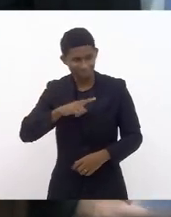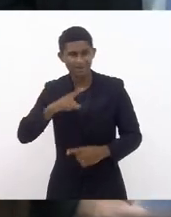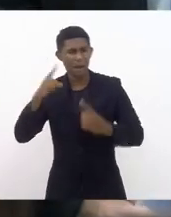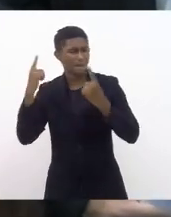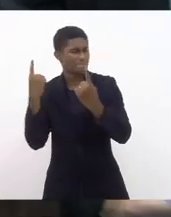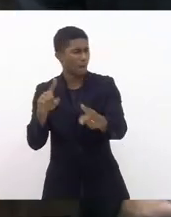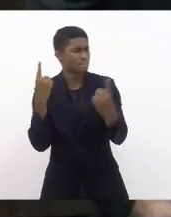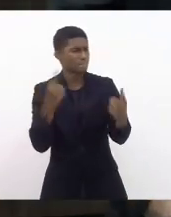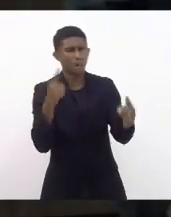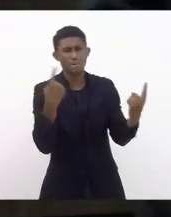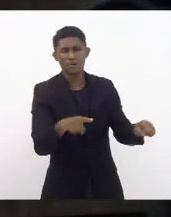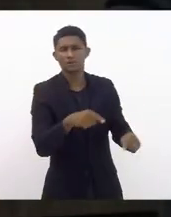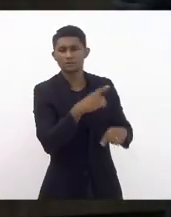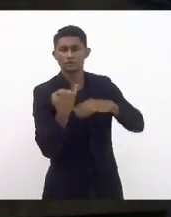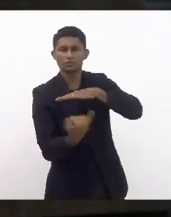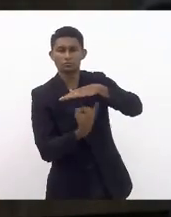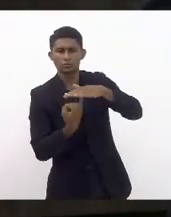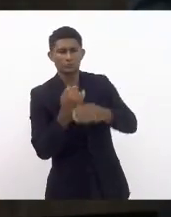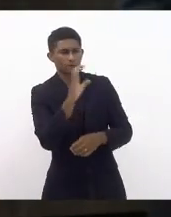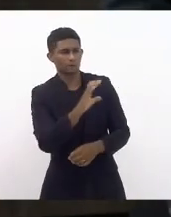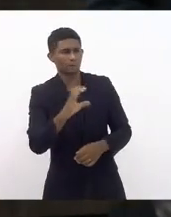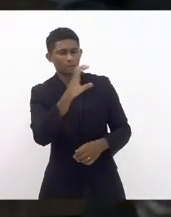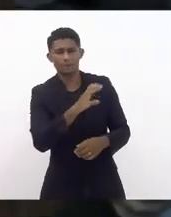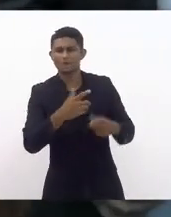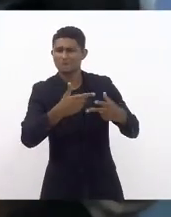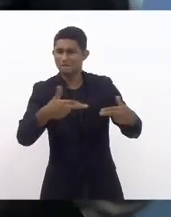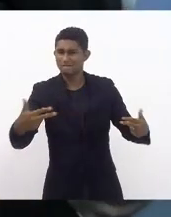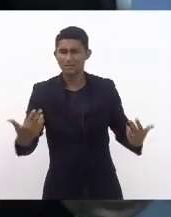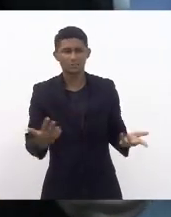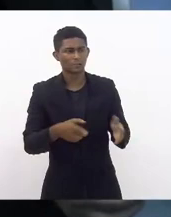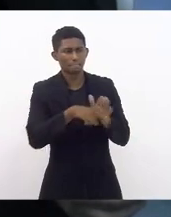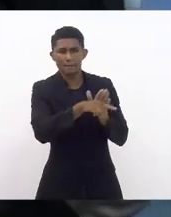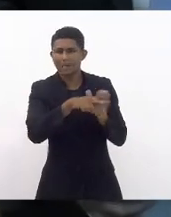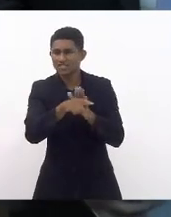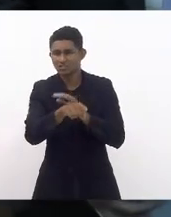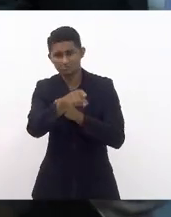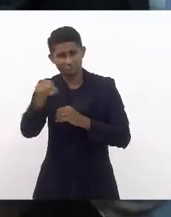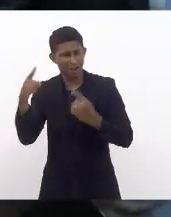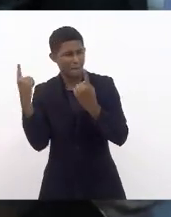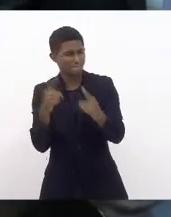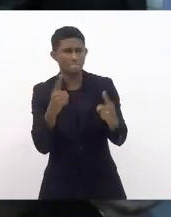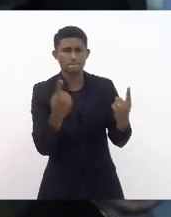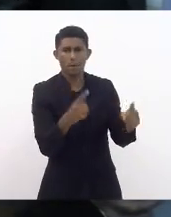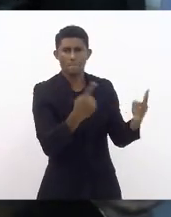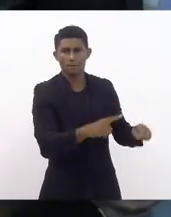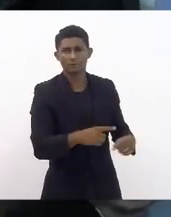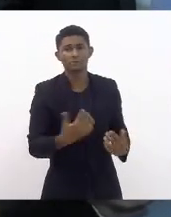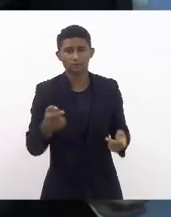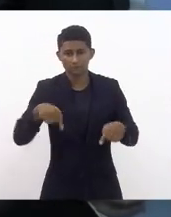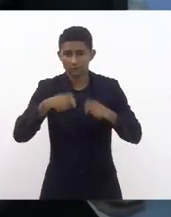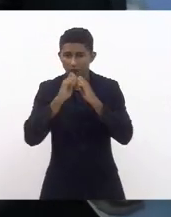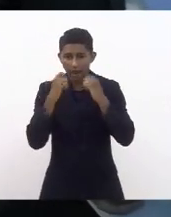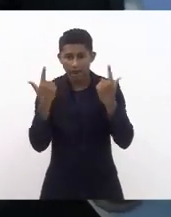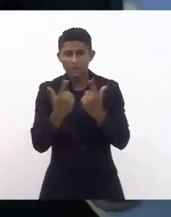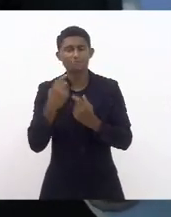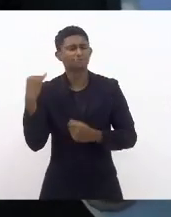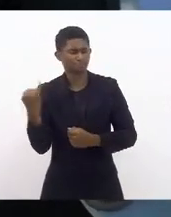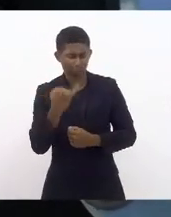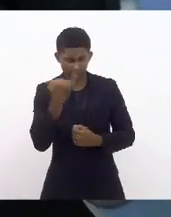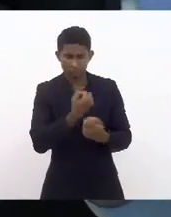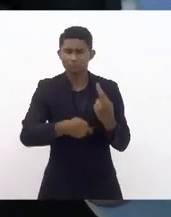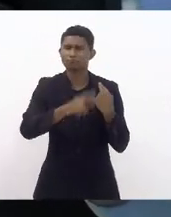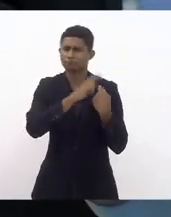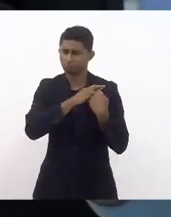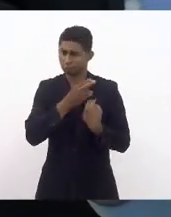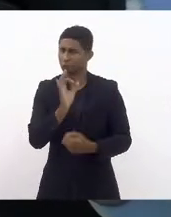às instituições científicas, à ciência, à pesquisa. Então, se já era muito importante que a LERJ cumprisse esse papel, nesse